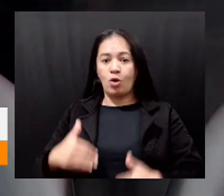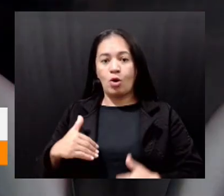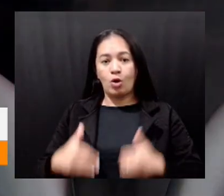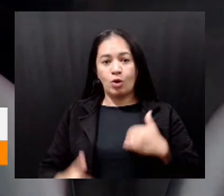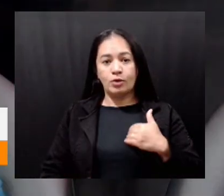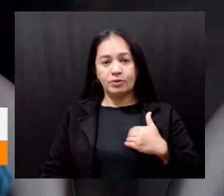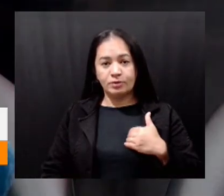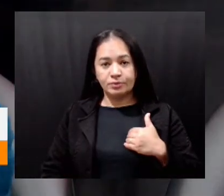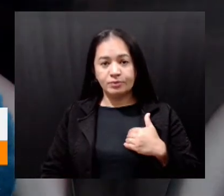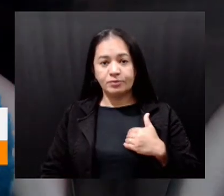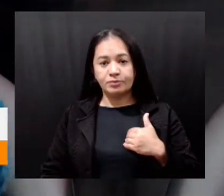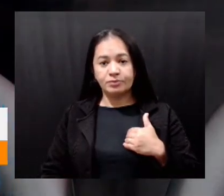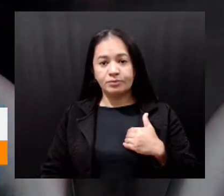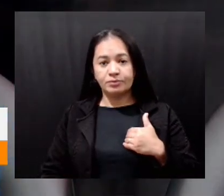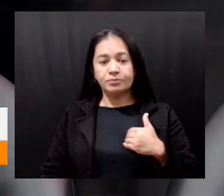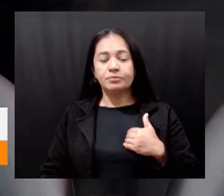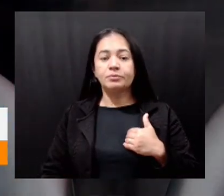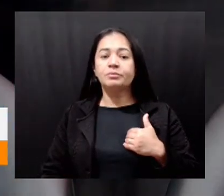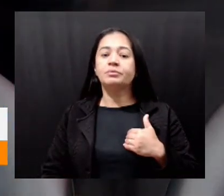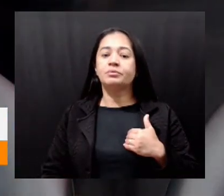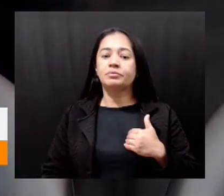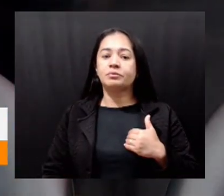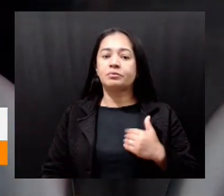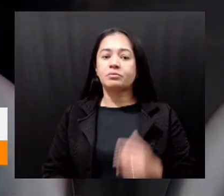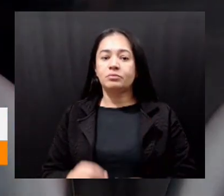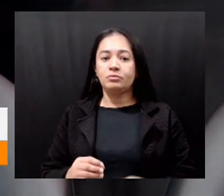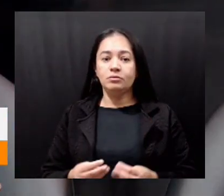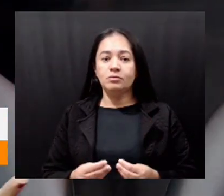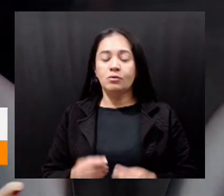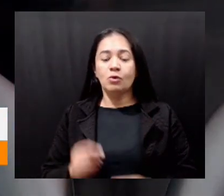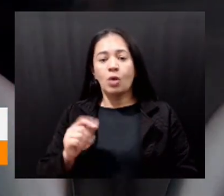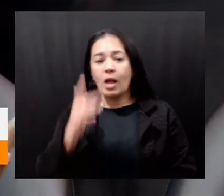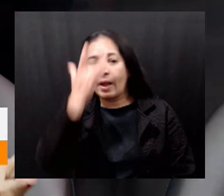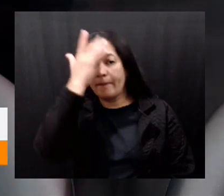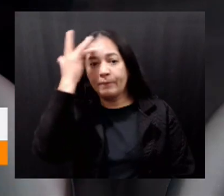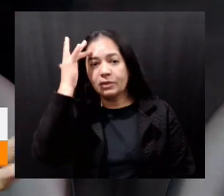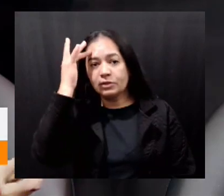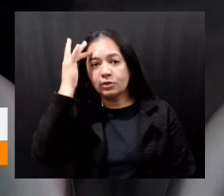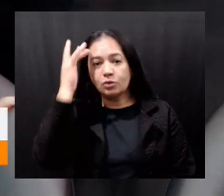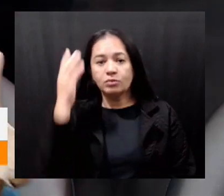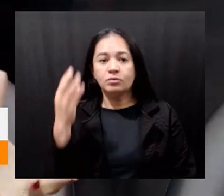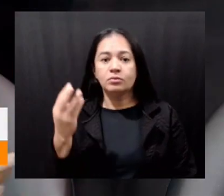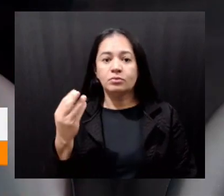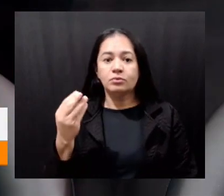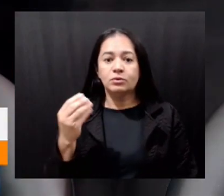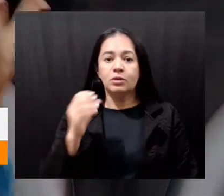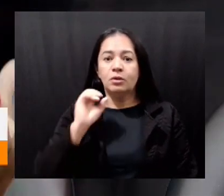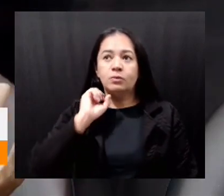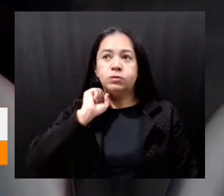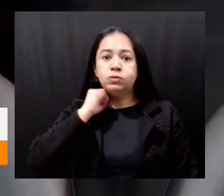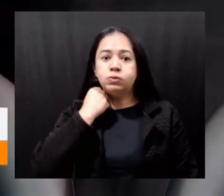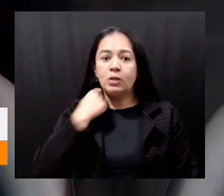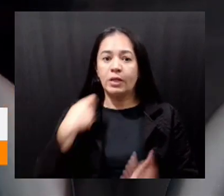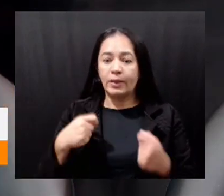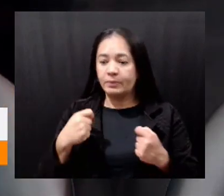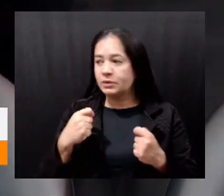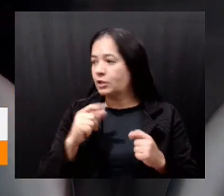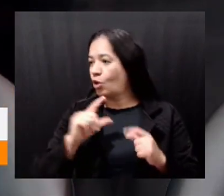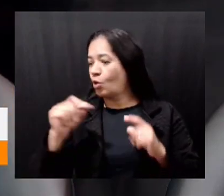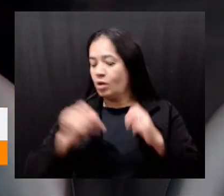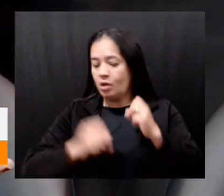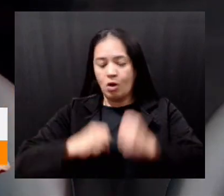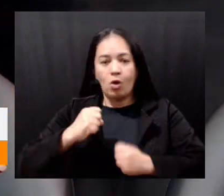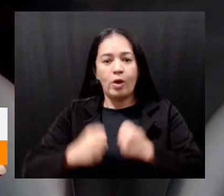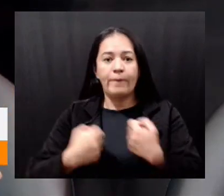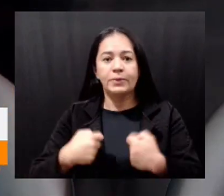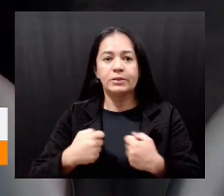depois nisso, que a pessoa tá ali num estresse, é como ela precisa correr, ela precisa fazer alguma coisa, aquele corpo tá